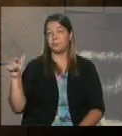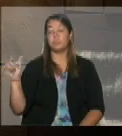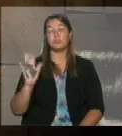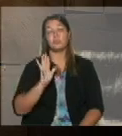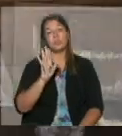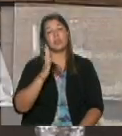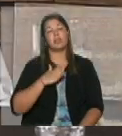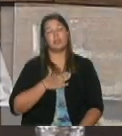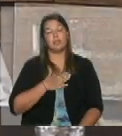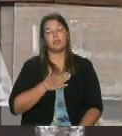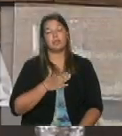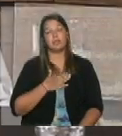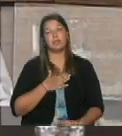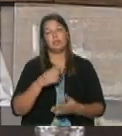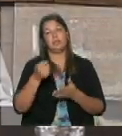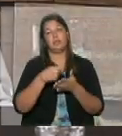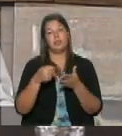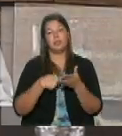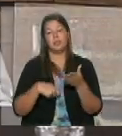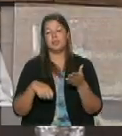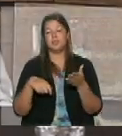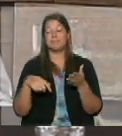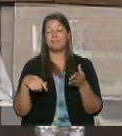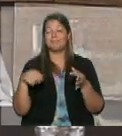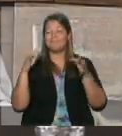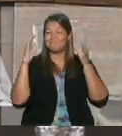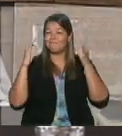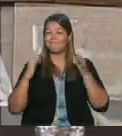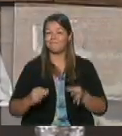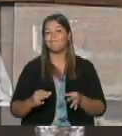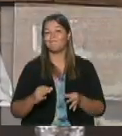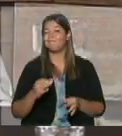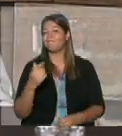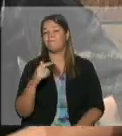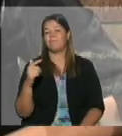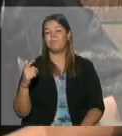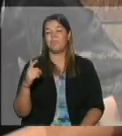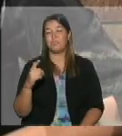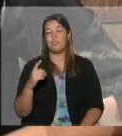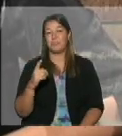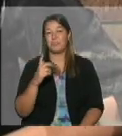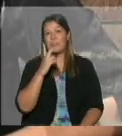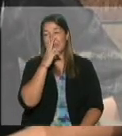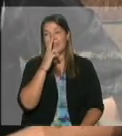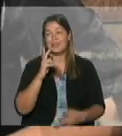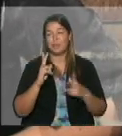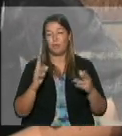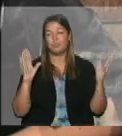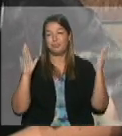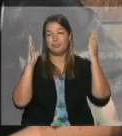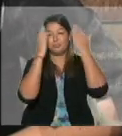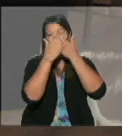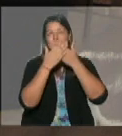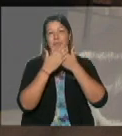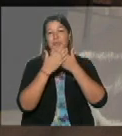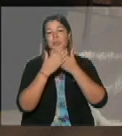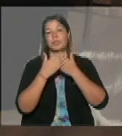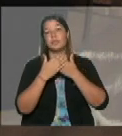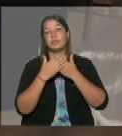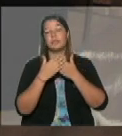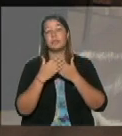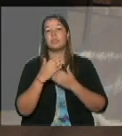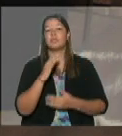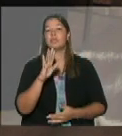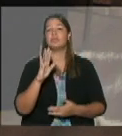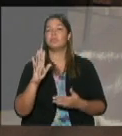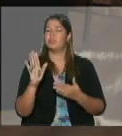gostaria de escrever, mas não tinha nada concreto, né? Foi um salto no escuro. Foi um salto no escuro. E quando